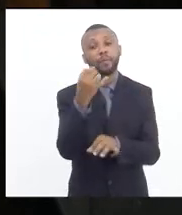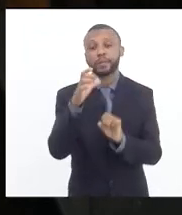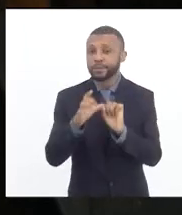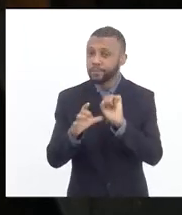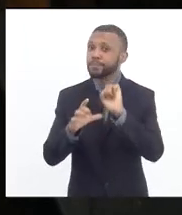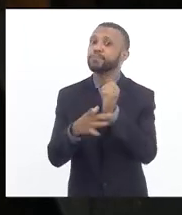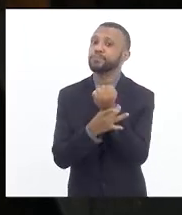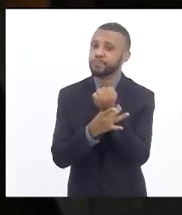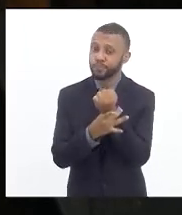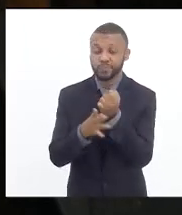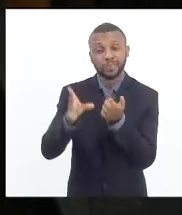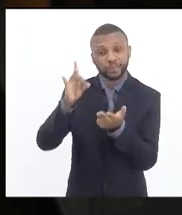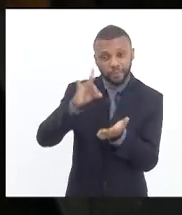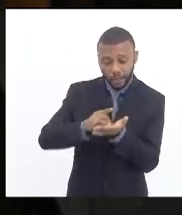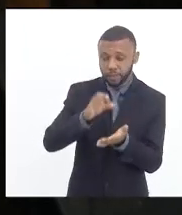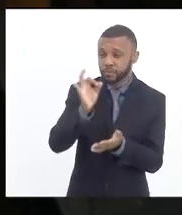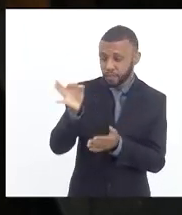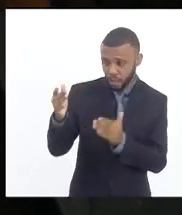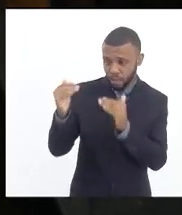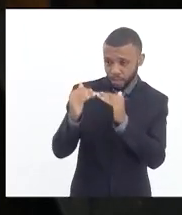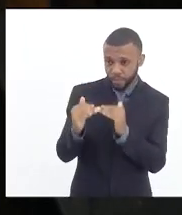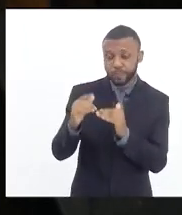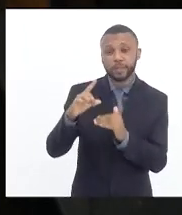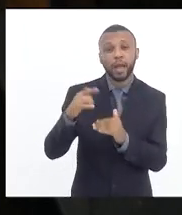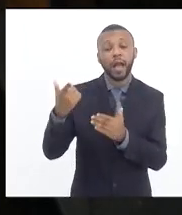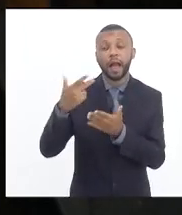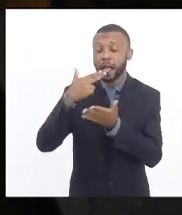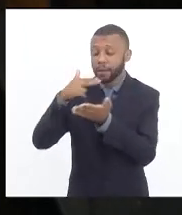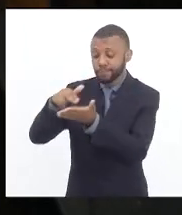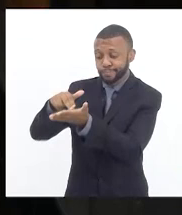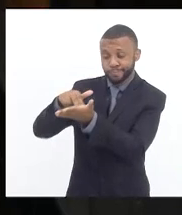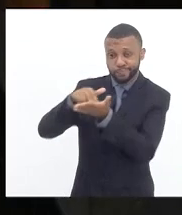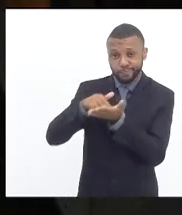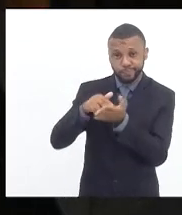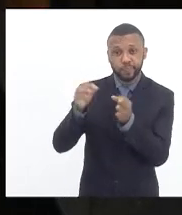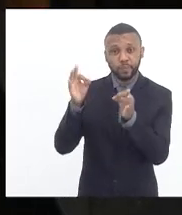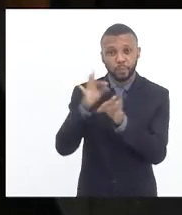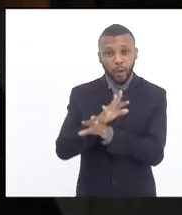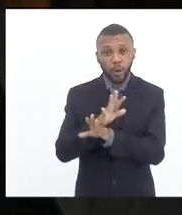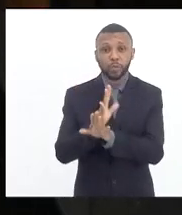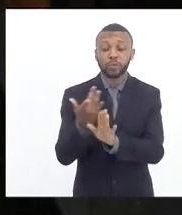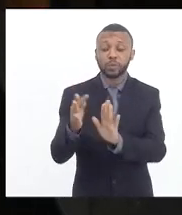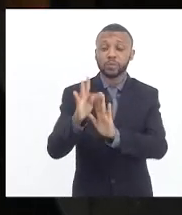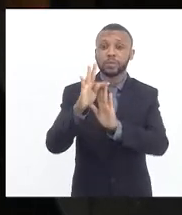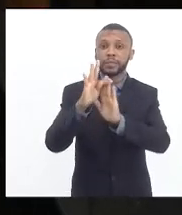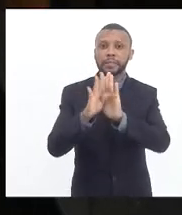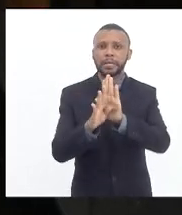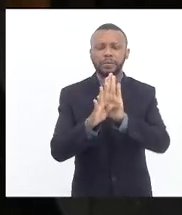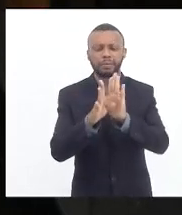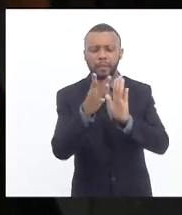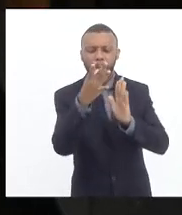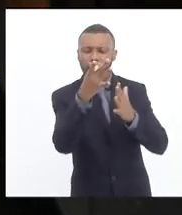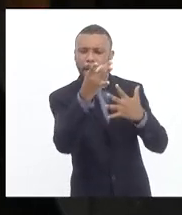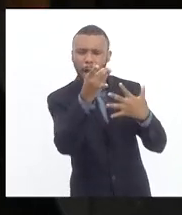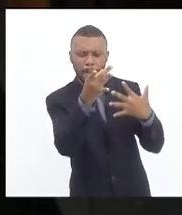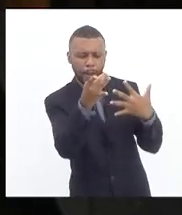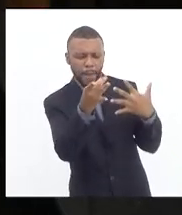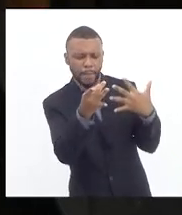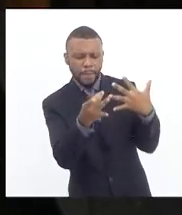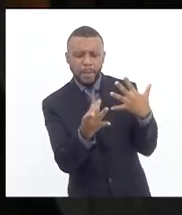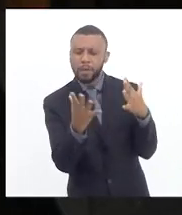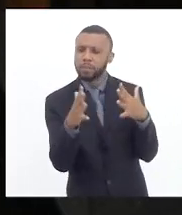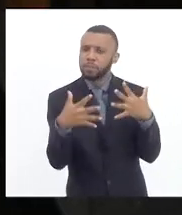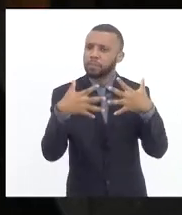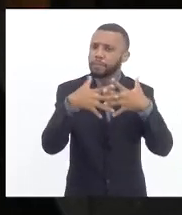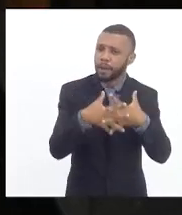de fato não é isso e as mensagens acabaram de chegar são textos dos complexos tem muitos detalhes né